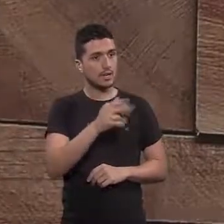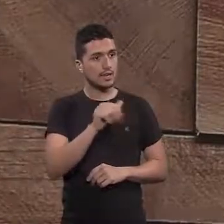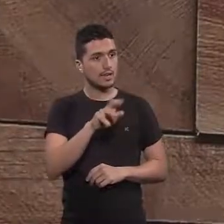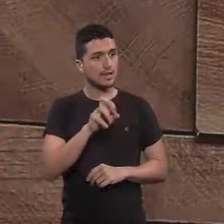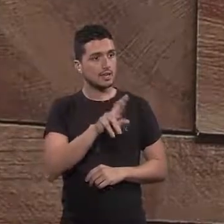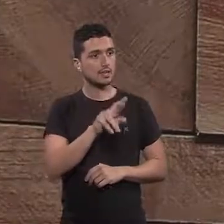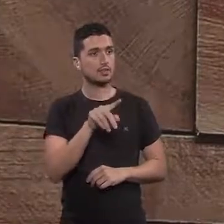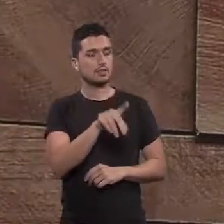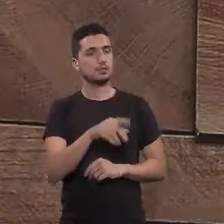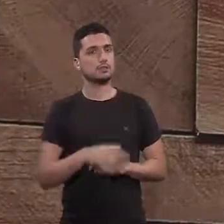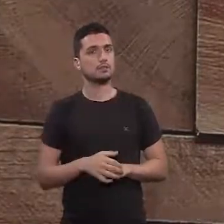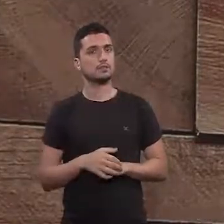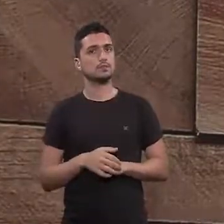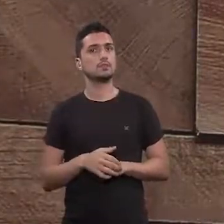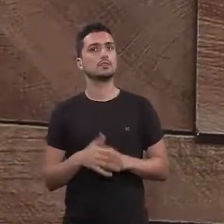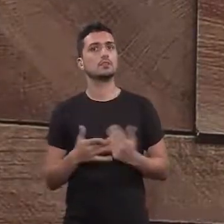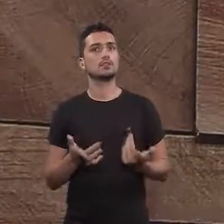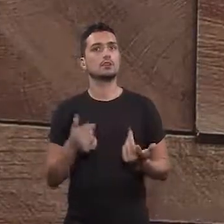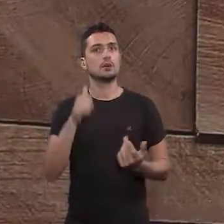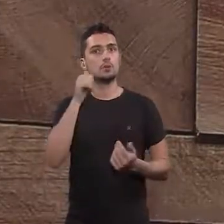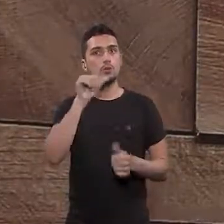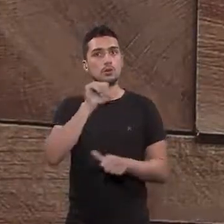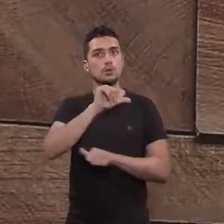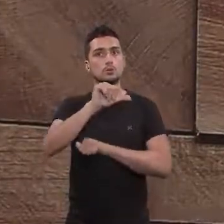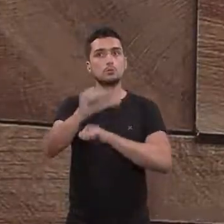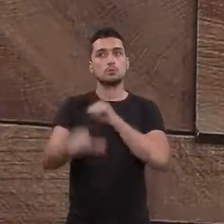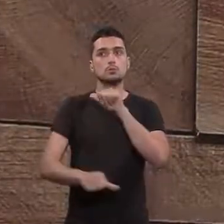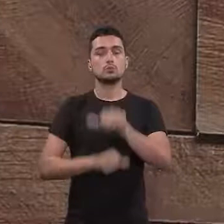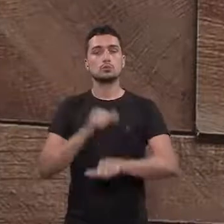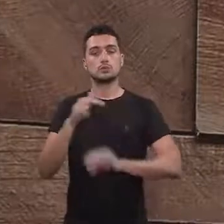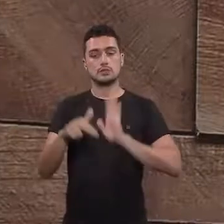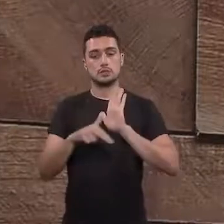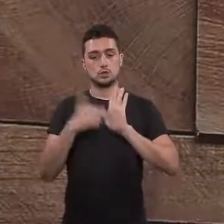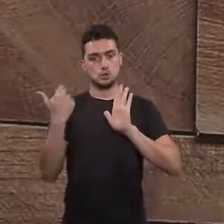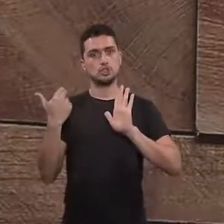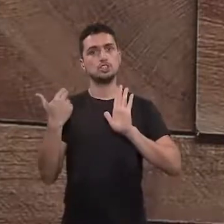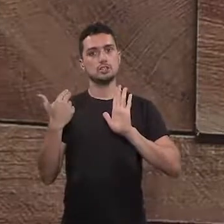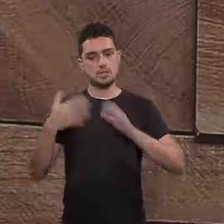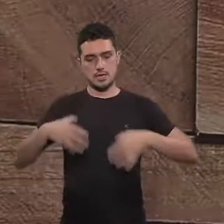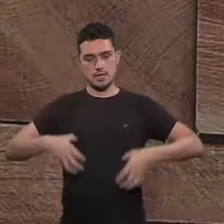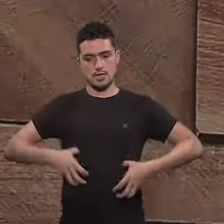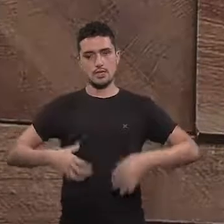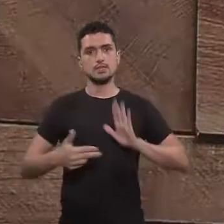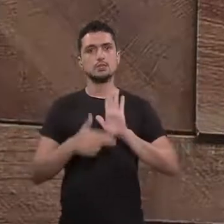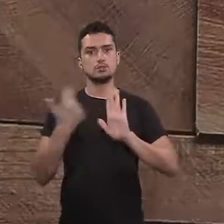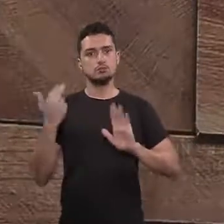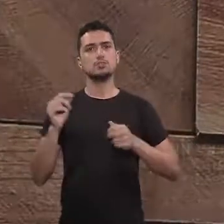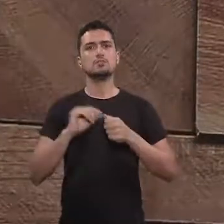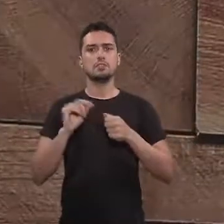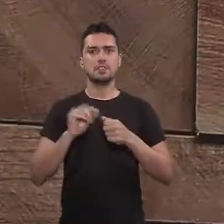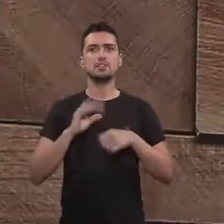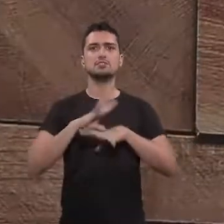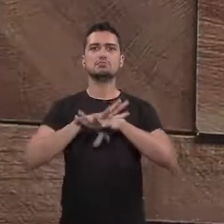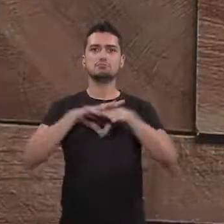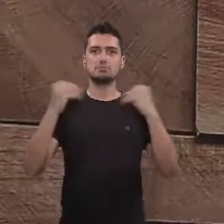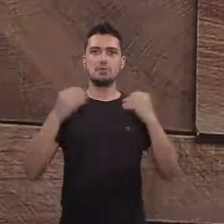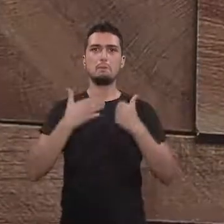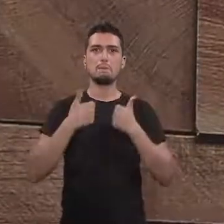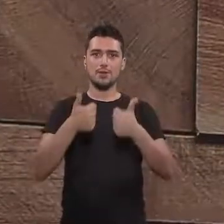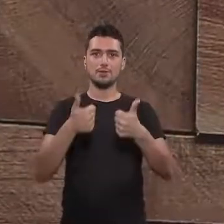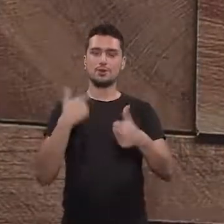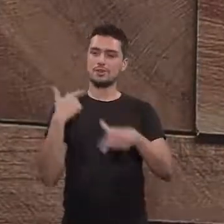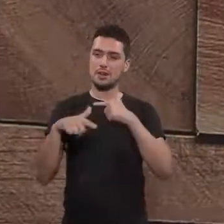se transformou, procurou o médico, cirurgião, fez a cirurgia do rim, e depois veio e aplicou e